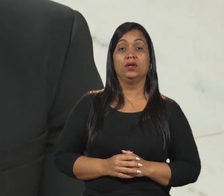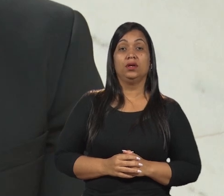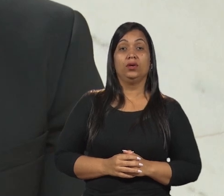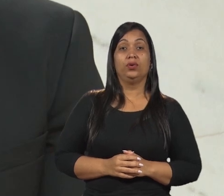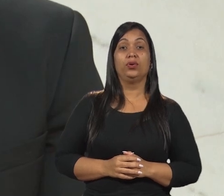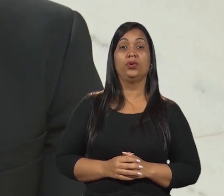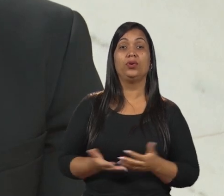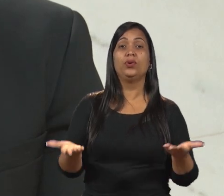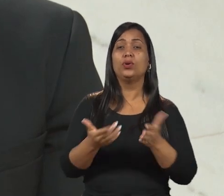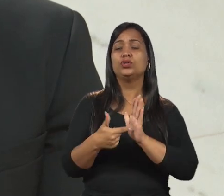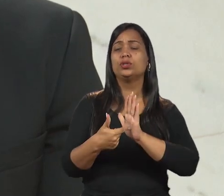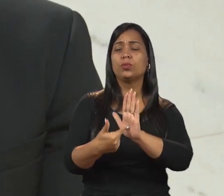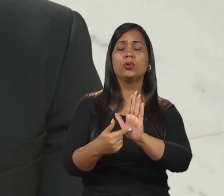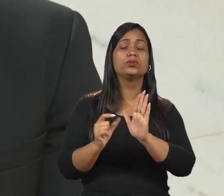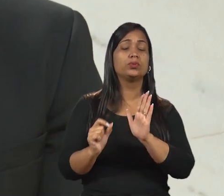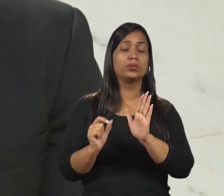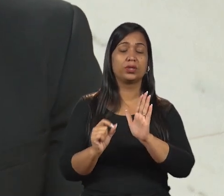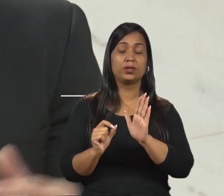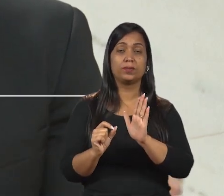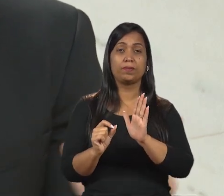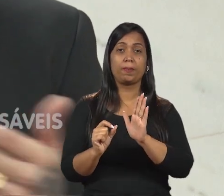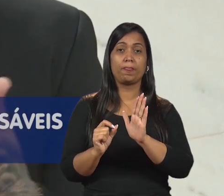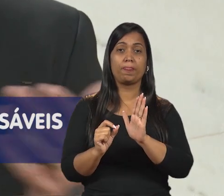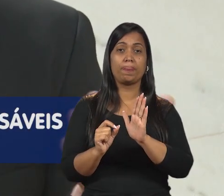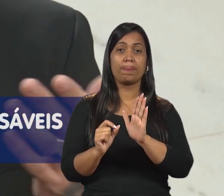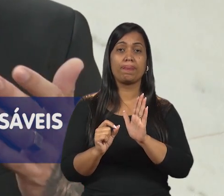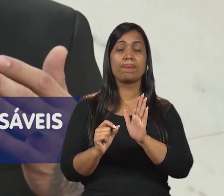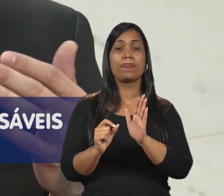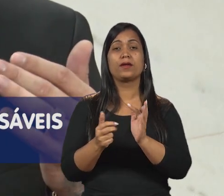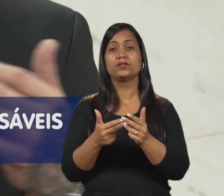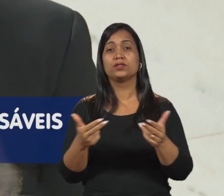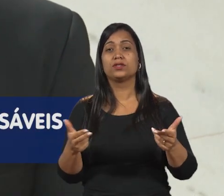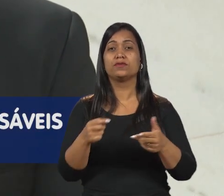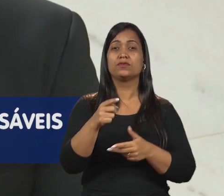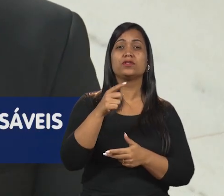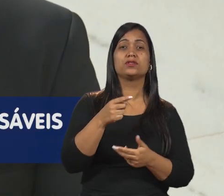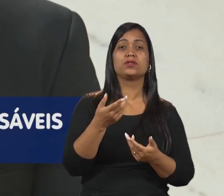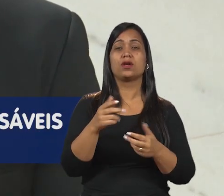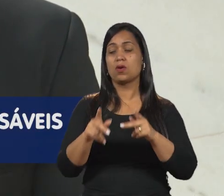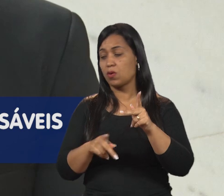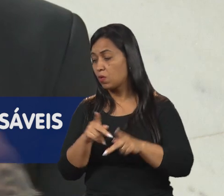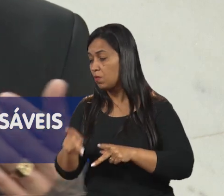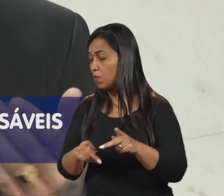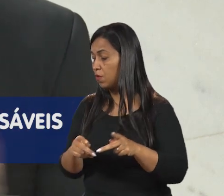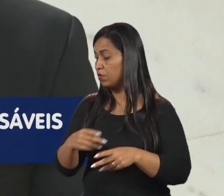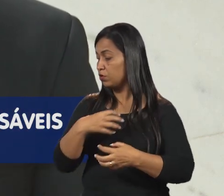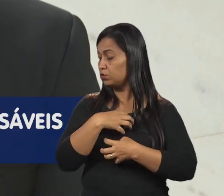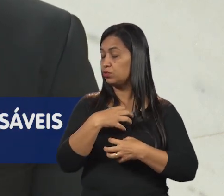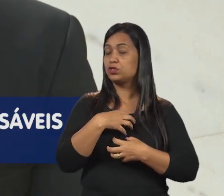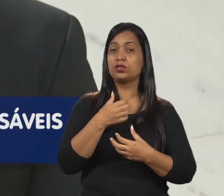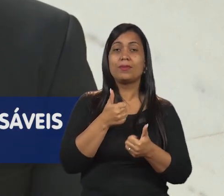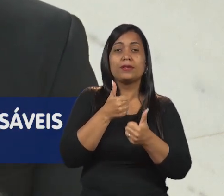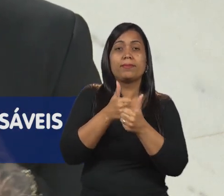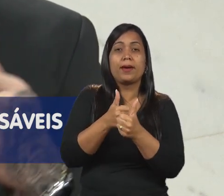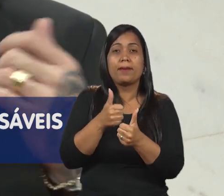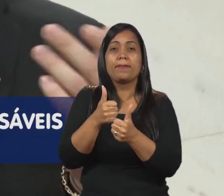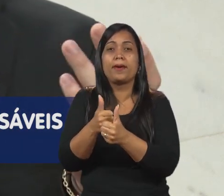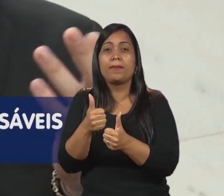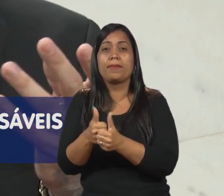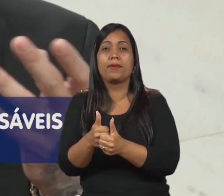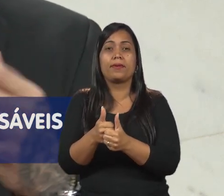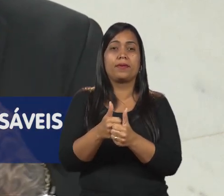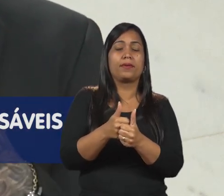aspecto hoje de praticamente você lidar com o público de uma maneira muito próxima ali, né?